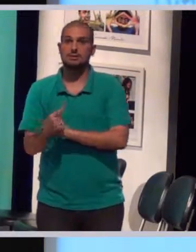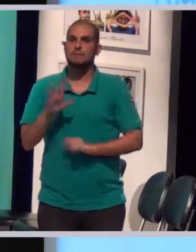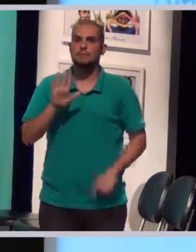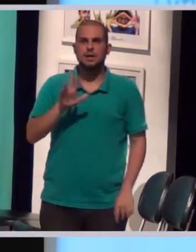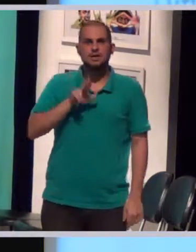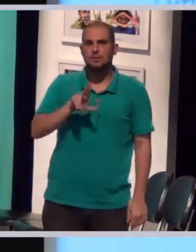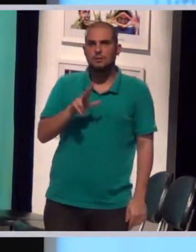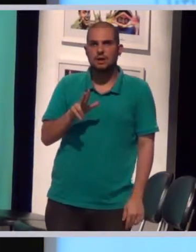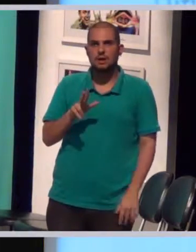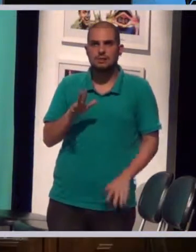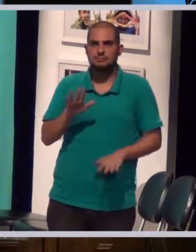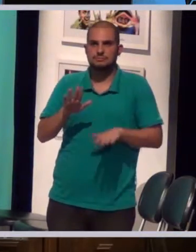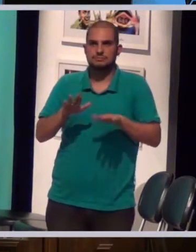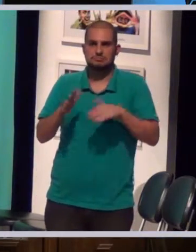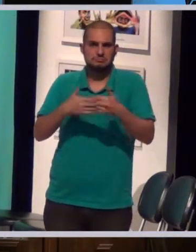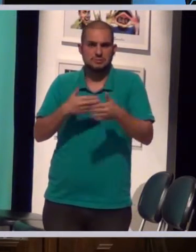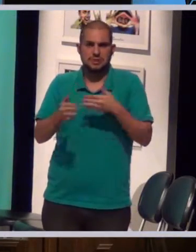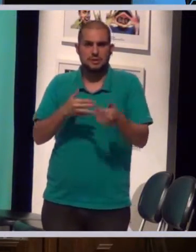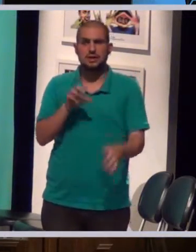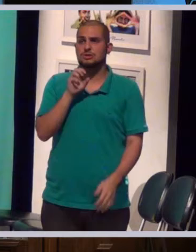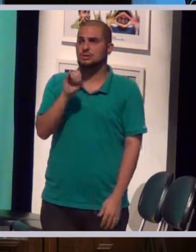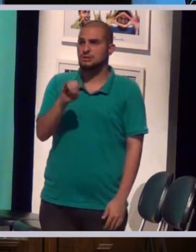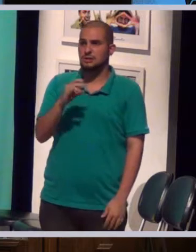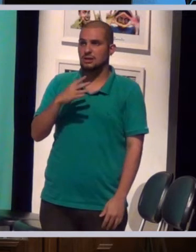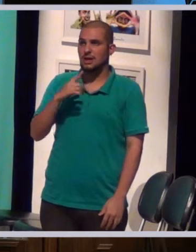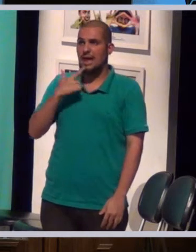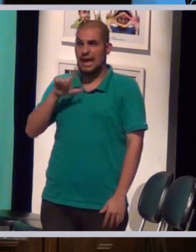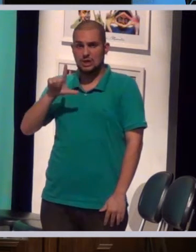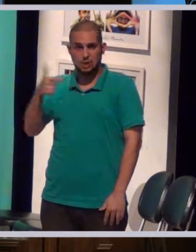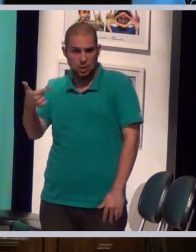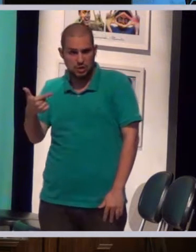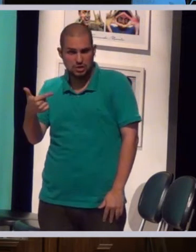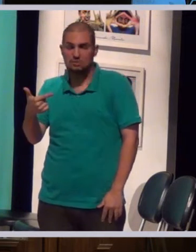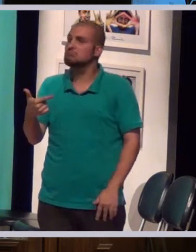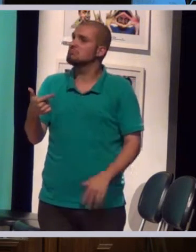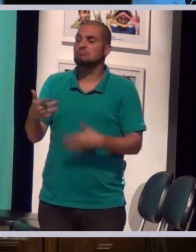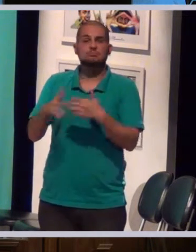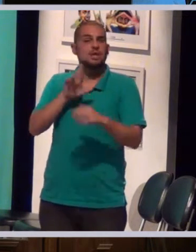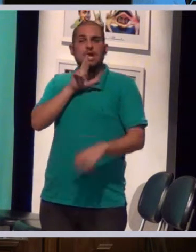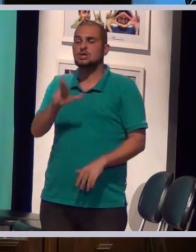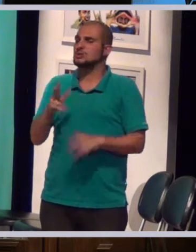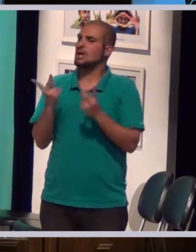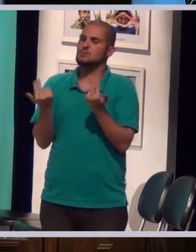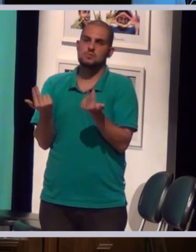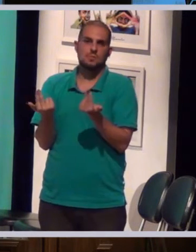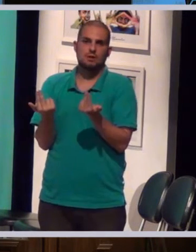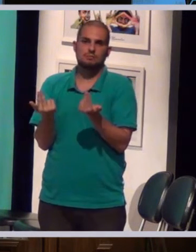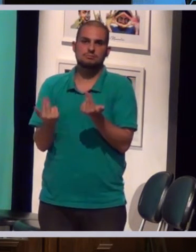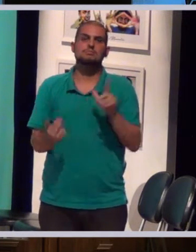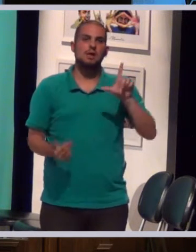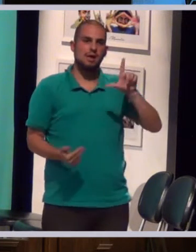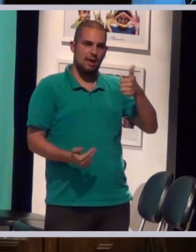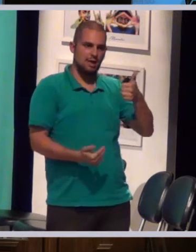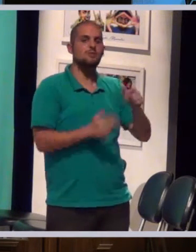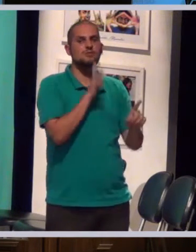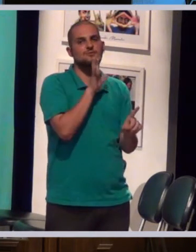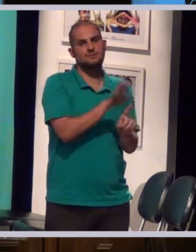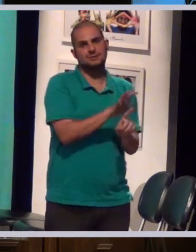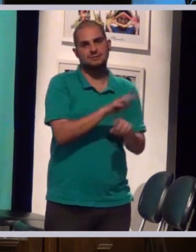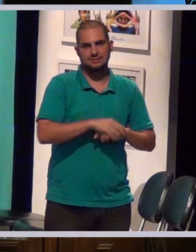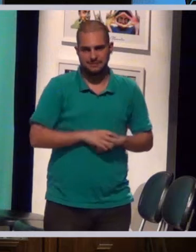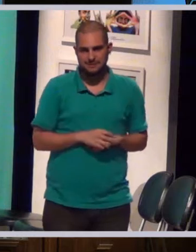que eu mais uso, tanto faz ordem direta ou inversa, o meu desempenho é o mesmo. Então, esse dado mostra, mais uma vez,